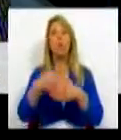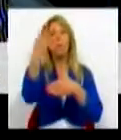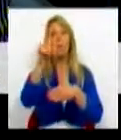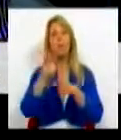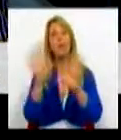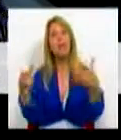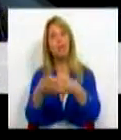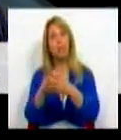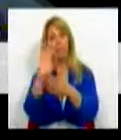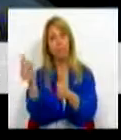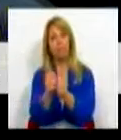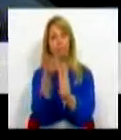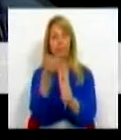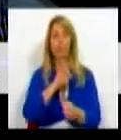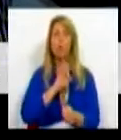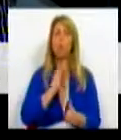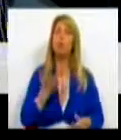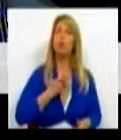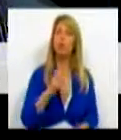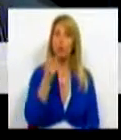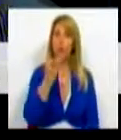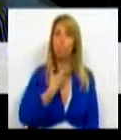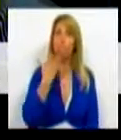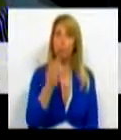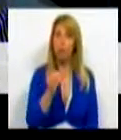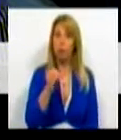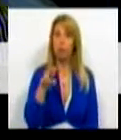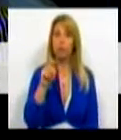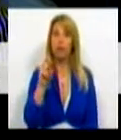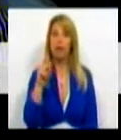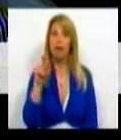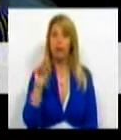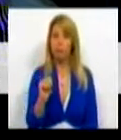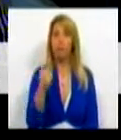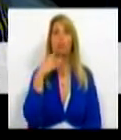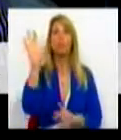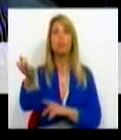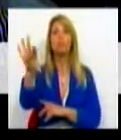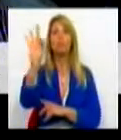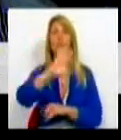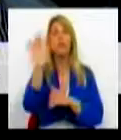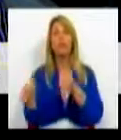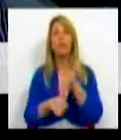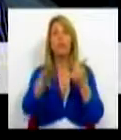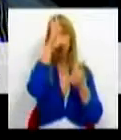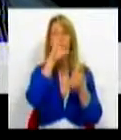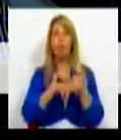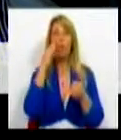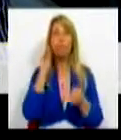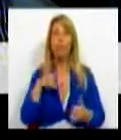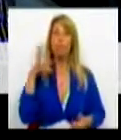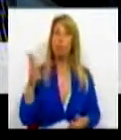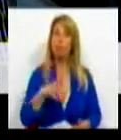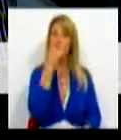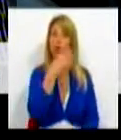acompanha. O Sr. Dr. Pedro Duarte Neves foi nomeado vice-governador do Banco de Portugal em 2006 e